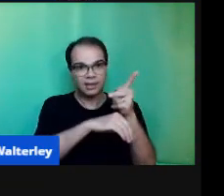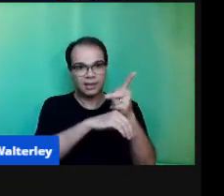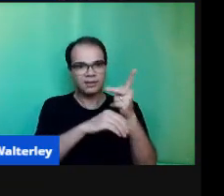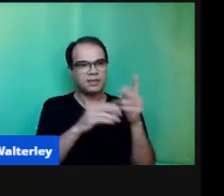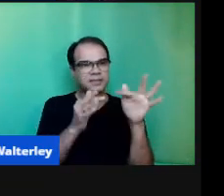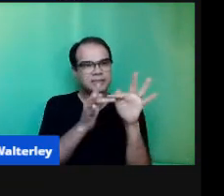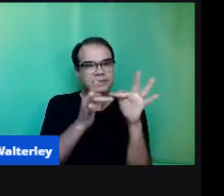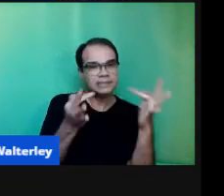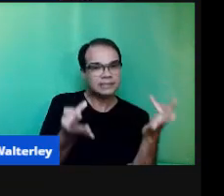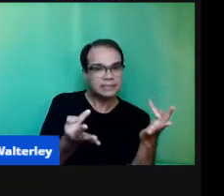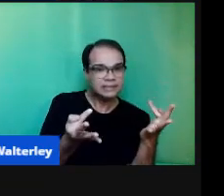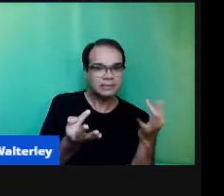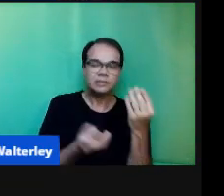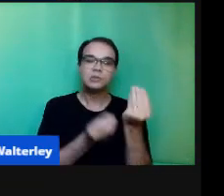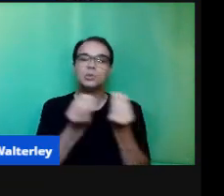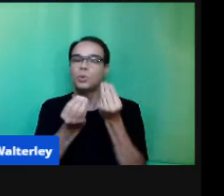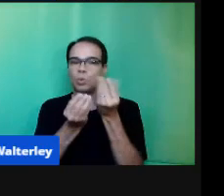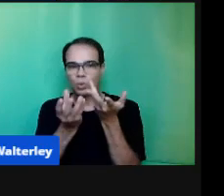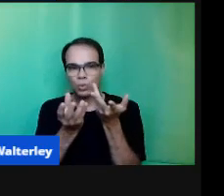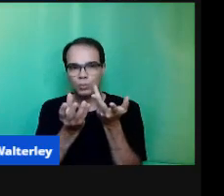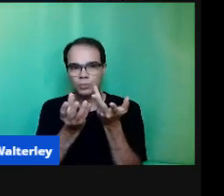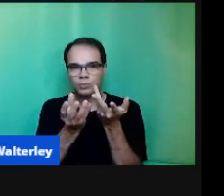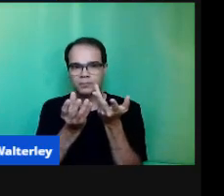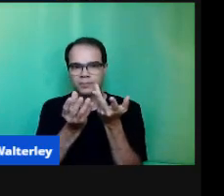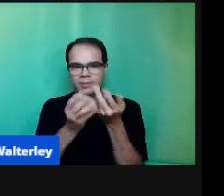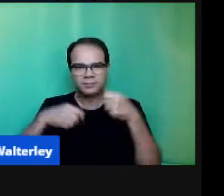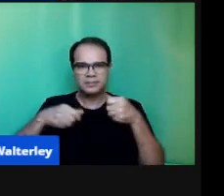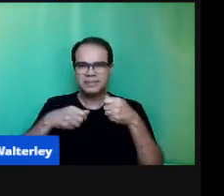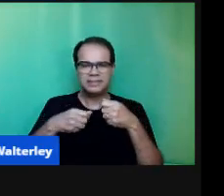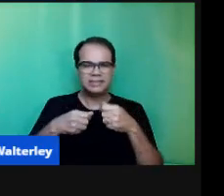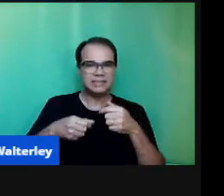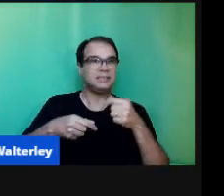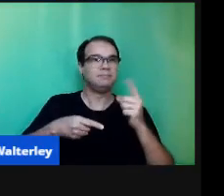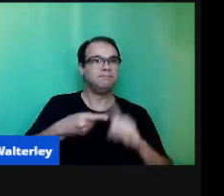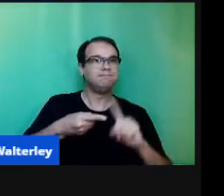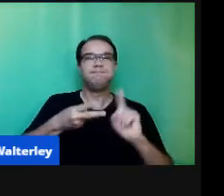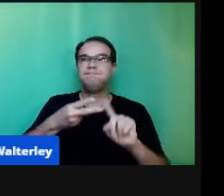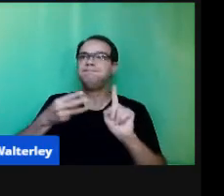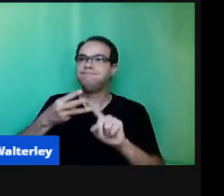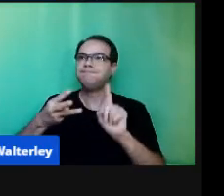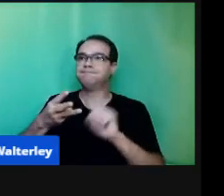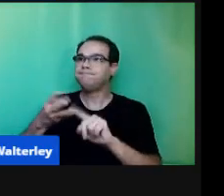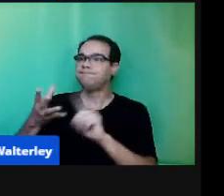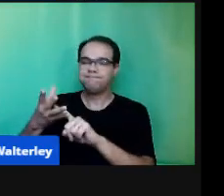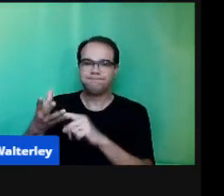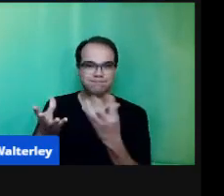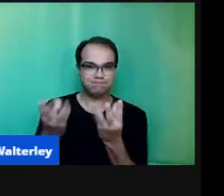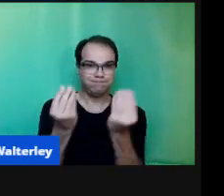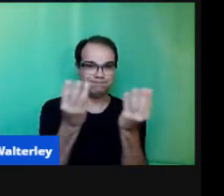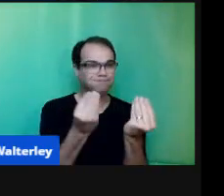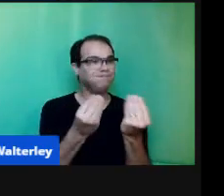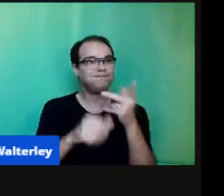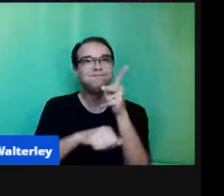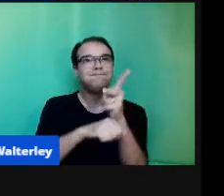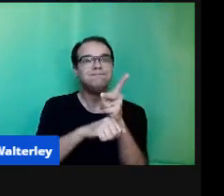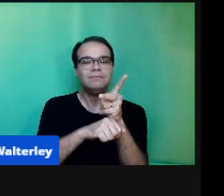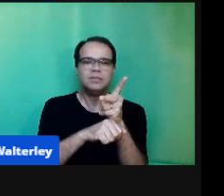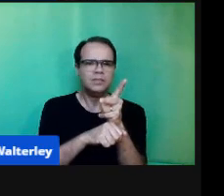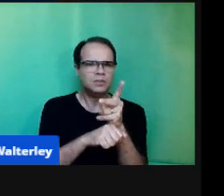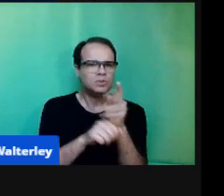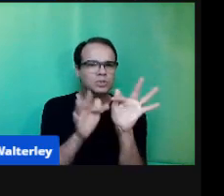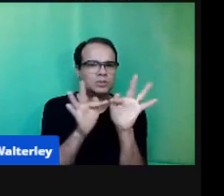grava praticamente sem muito material, com o que a gente tem em casa praticamente. E como editar